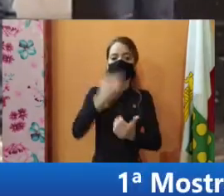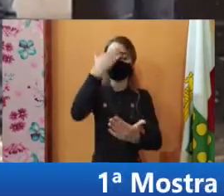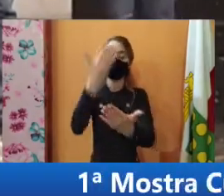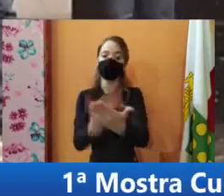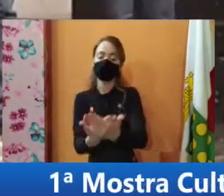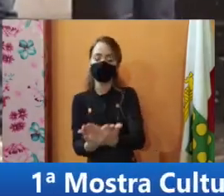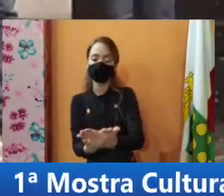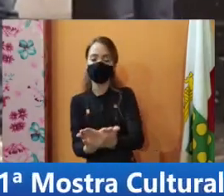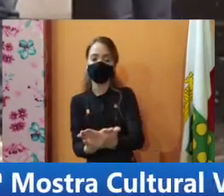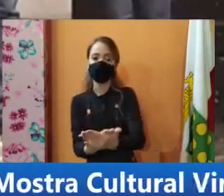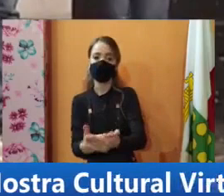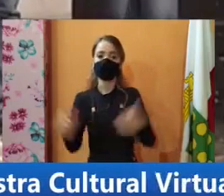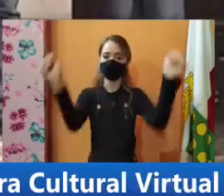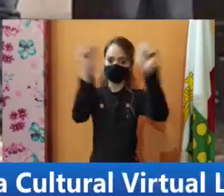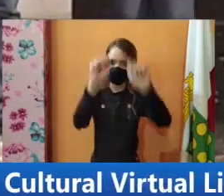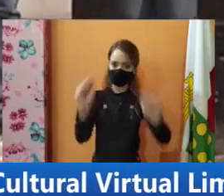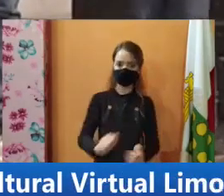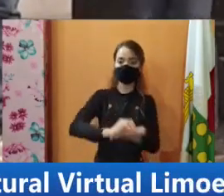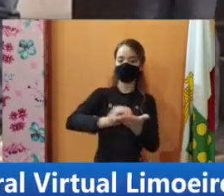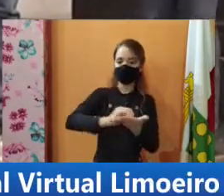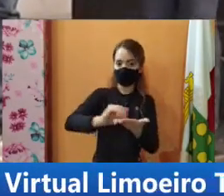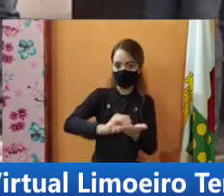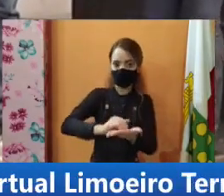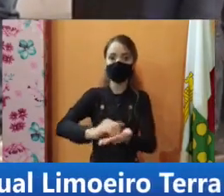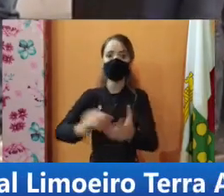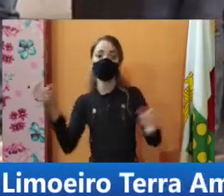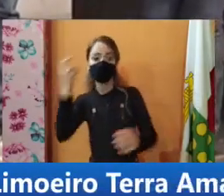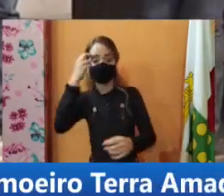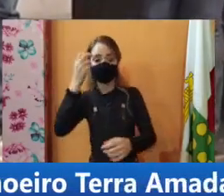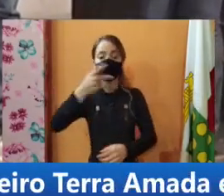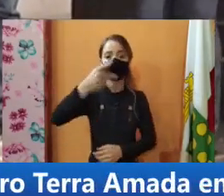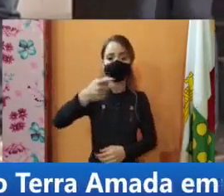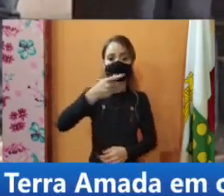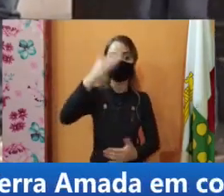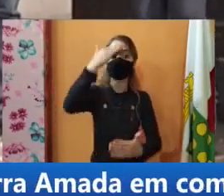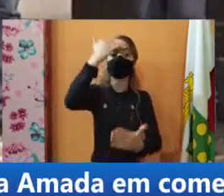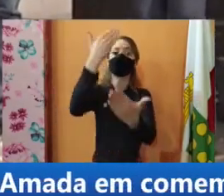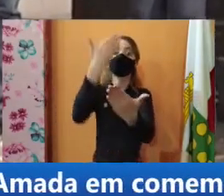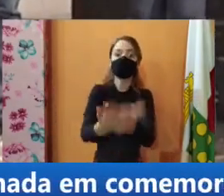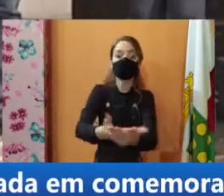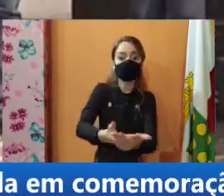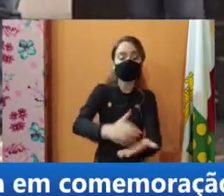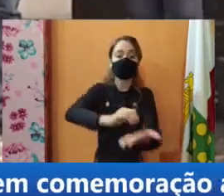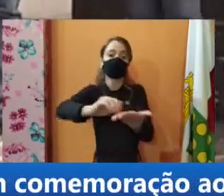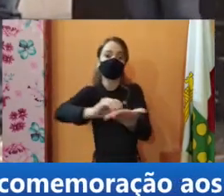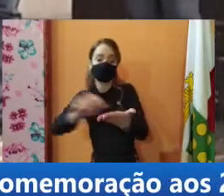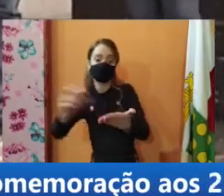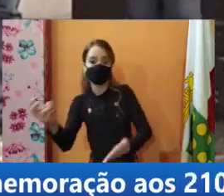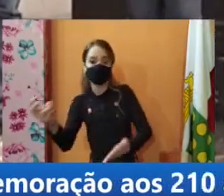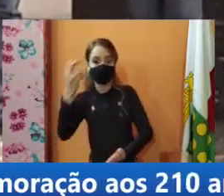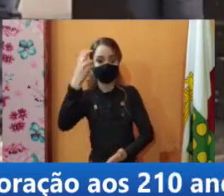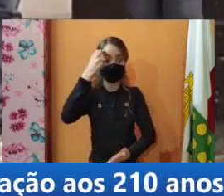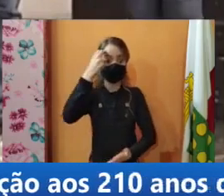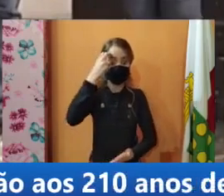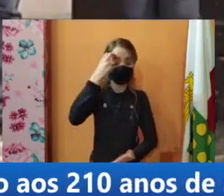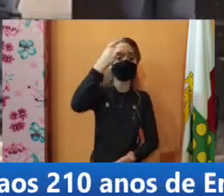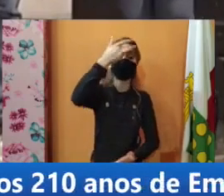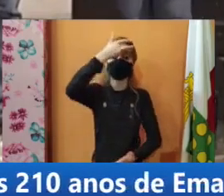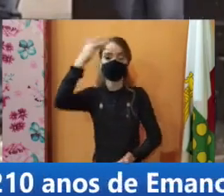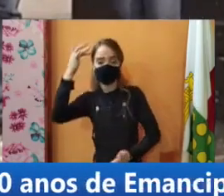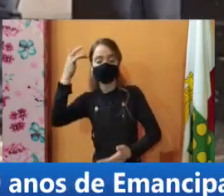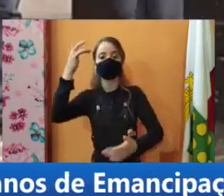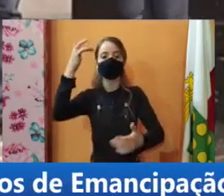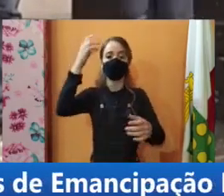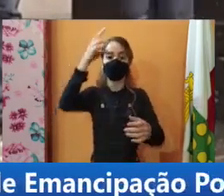artistas. E eu vou dizer de coração que eu também acredito na Secretaria de Cultura e na pessoa dela e no